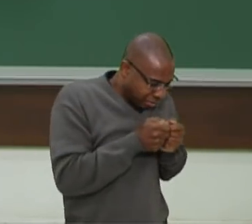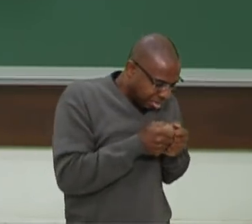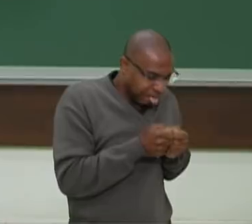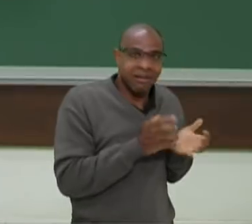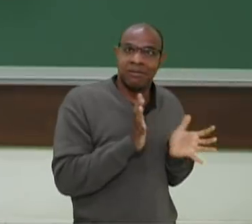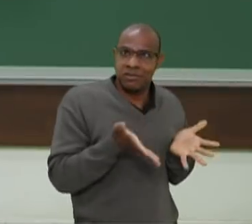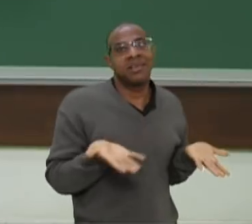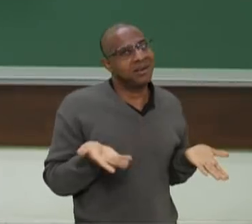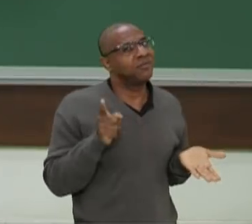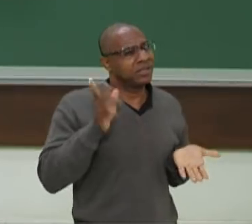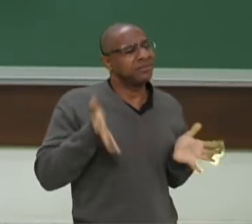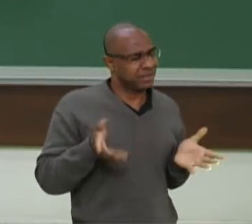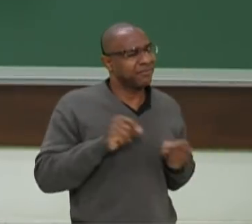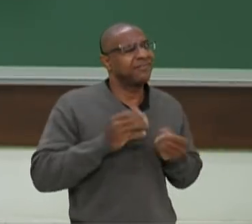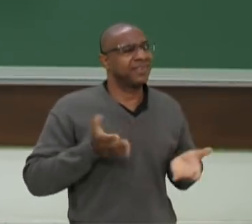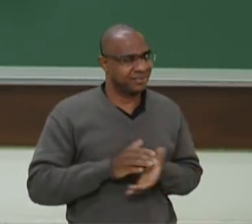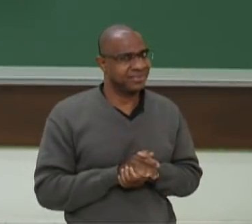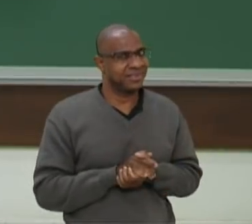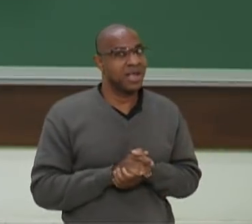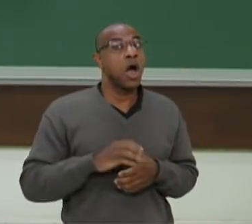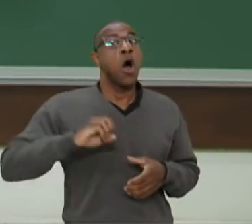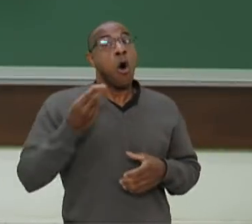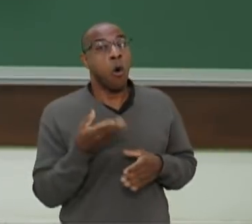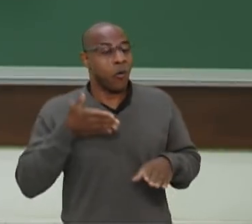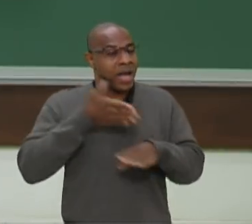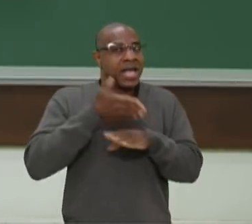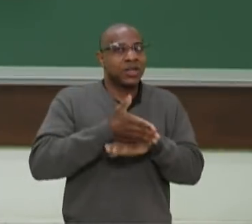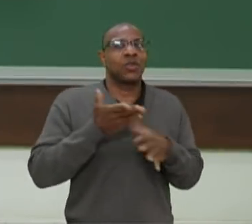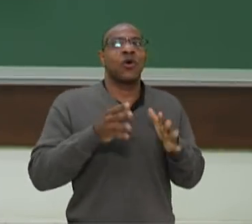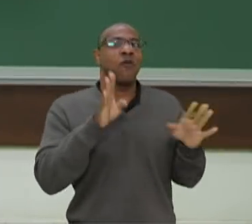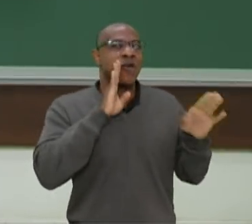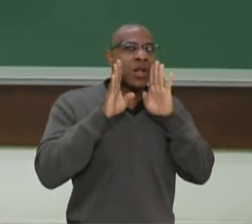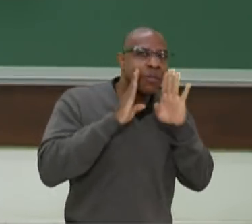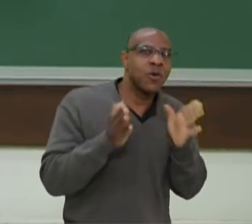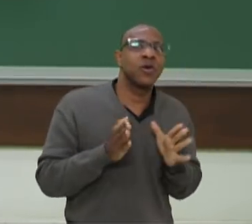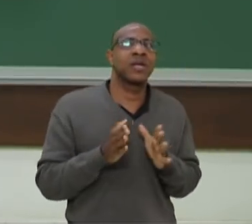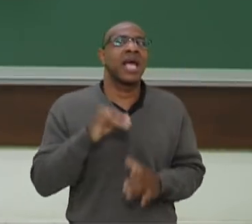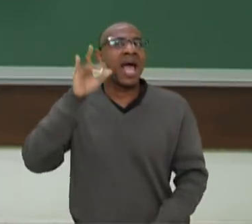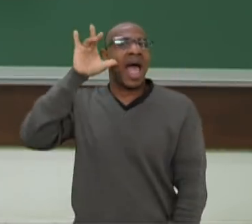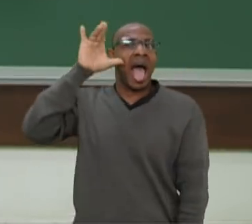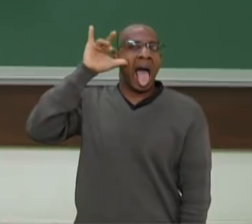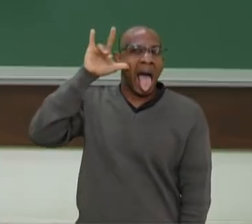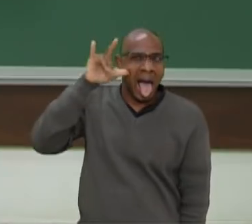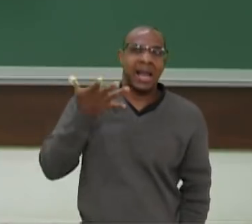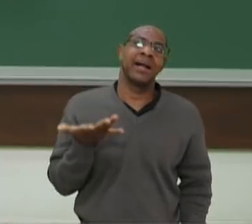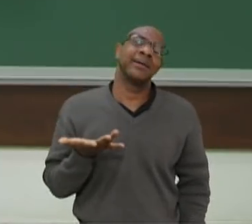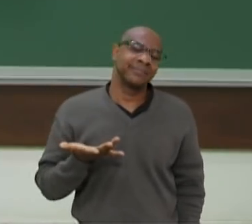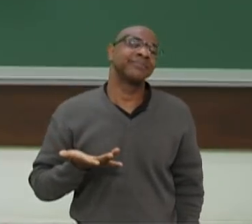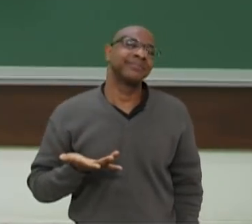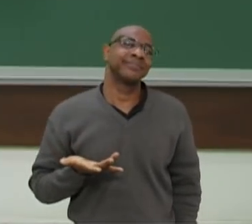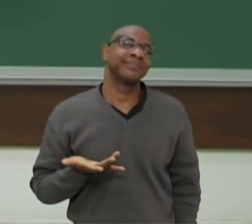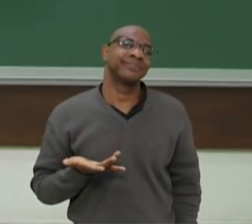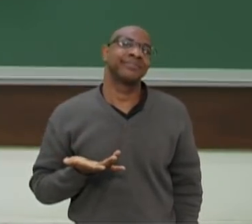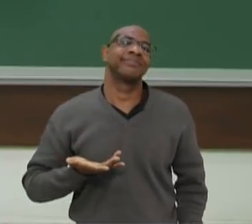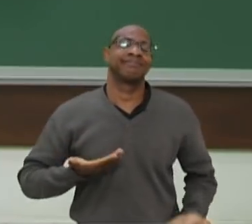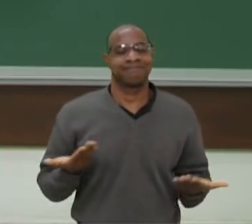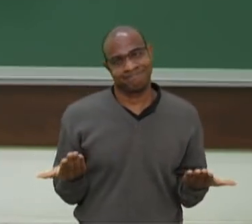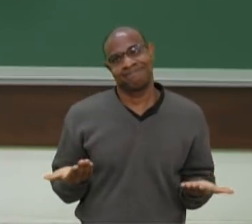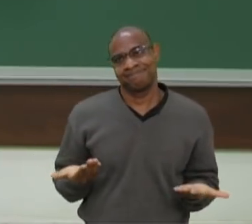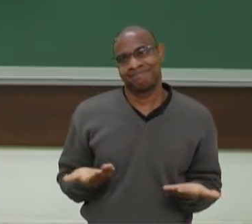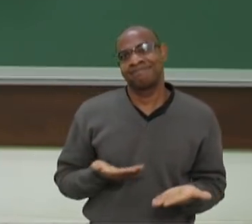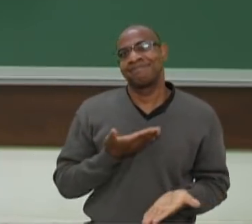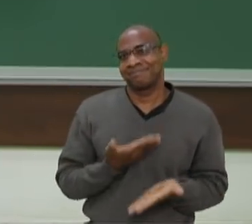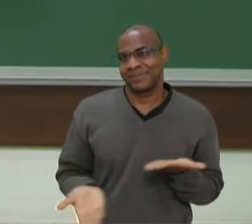alguma coisa nas redes sociais, o Instagram. Então, isso gera uma dispersão também. A internet gera